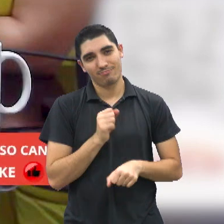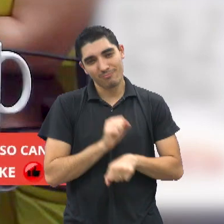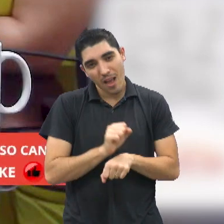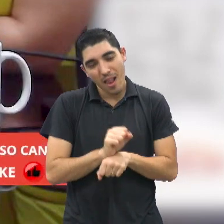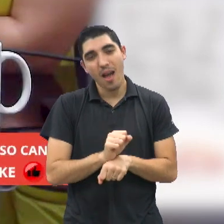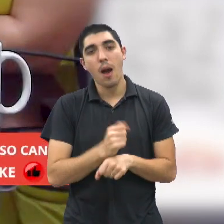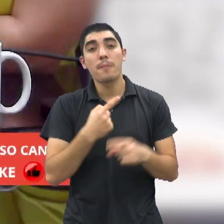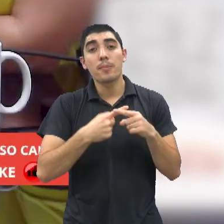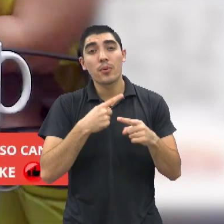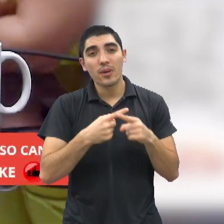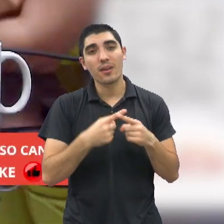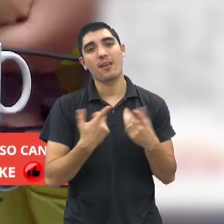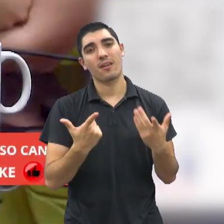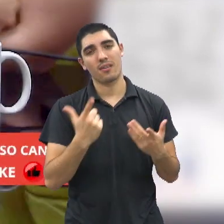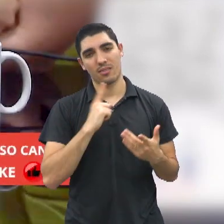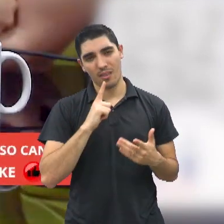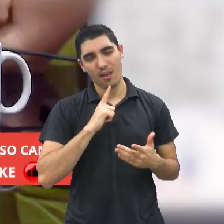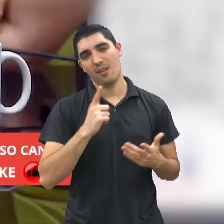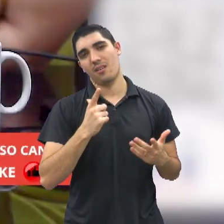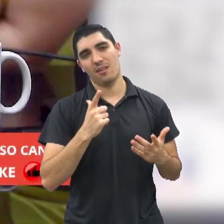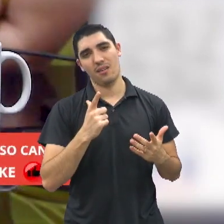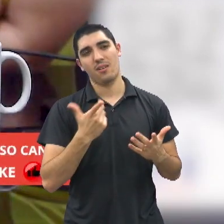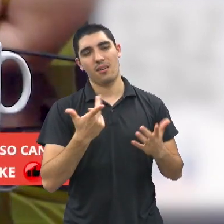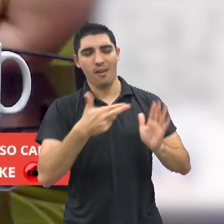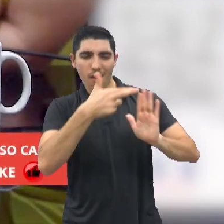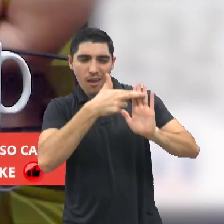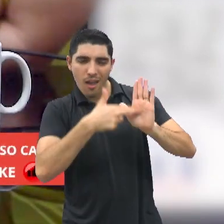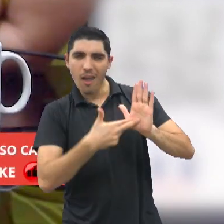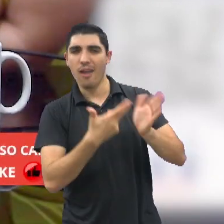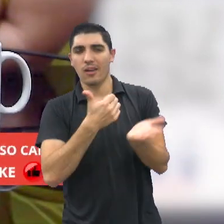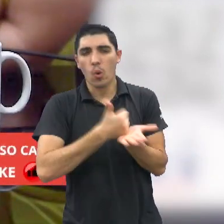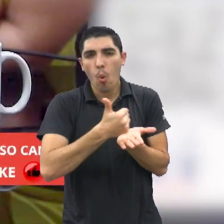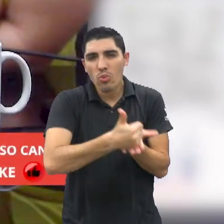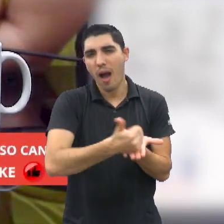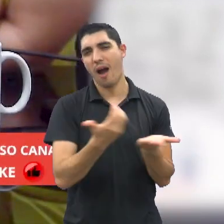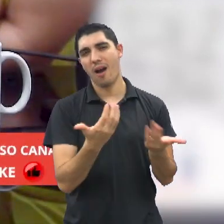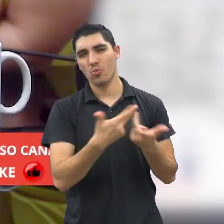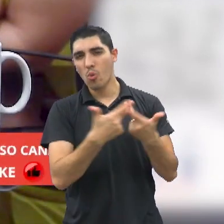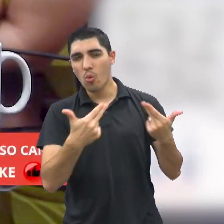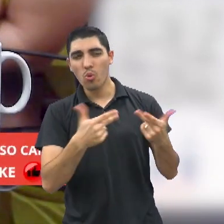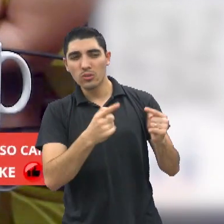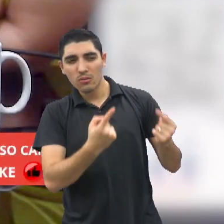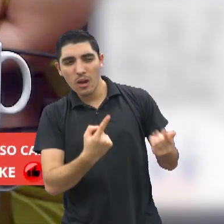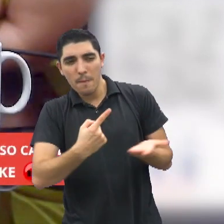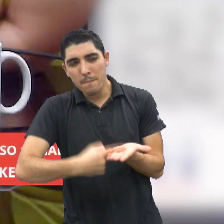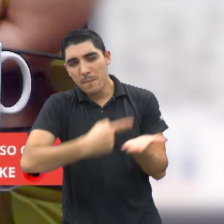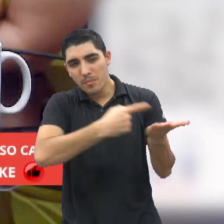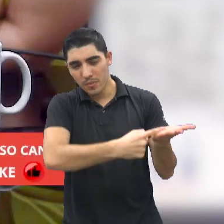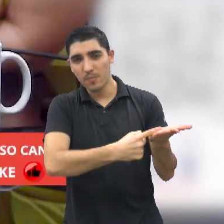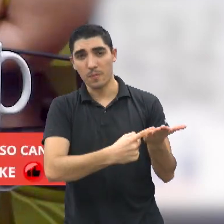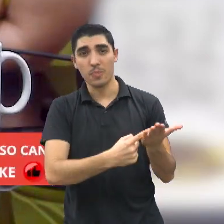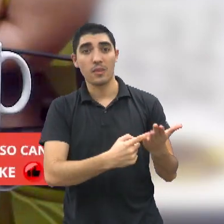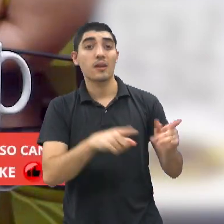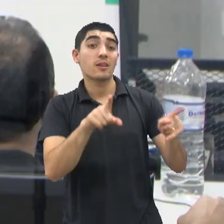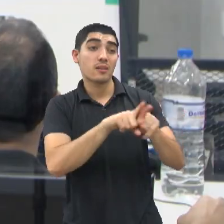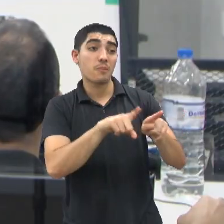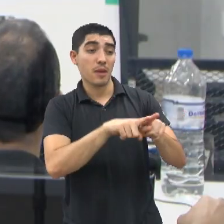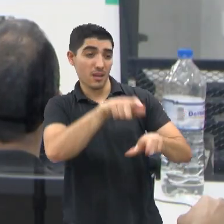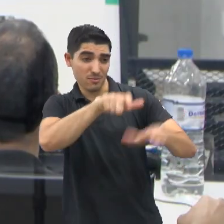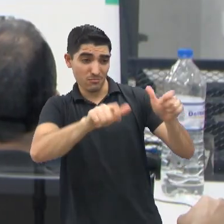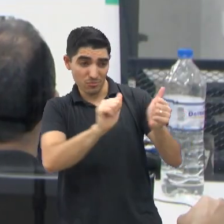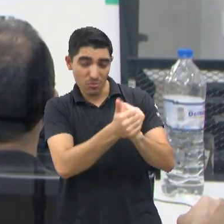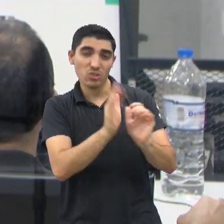da questão as questões aí de contratos pré-contratos e tudo né E tá tudo rodando nesse